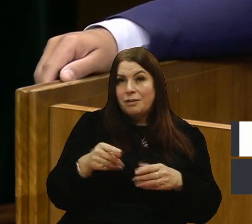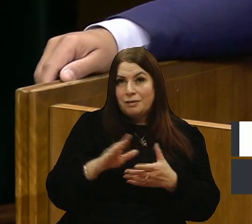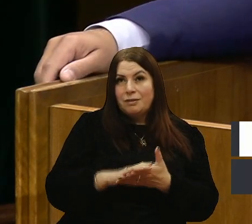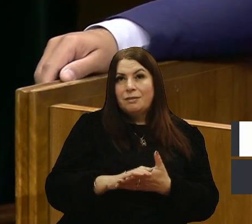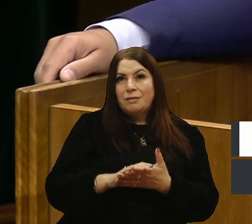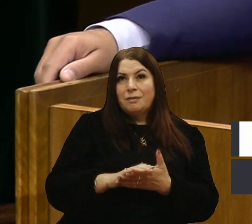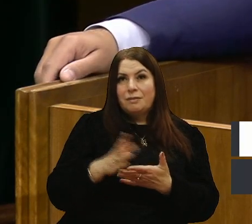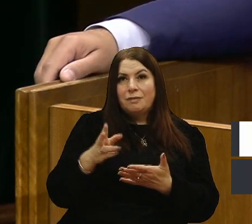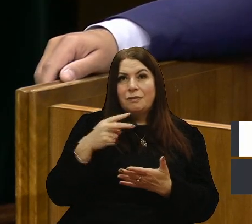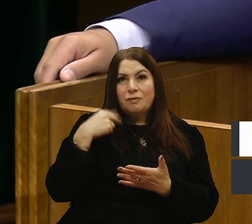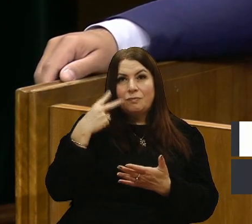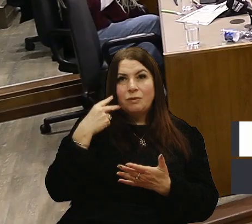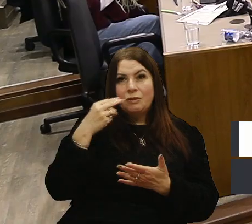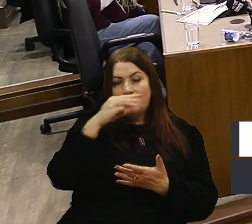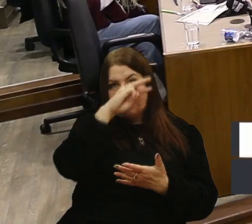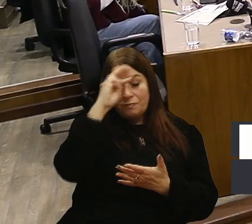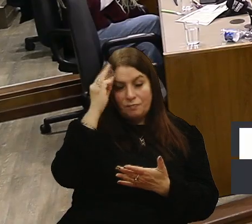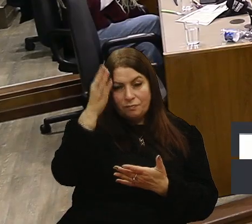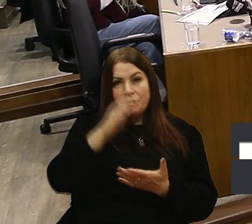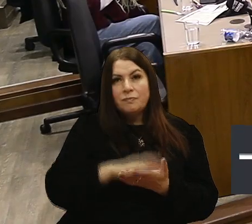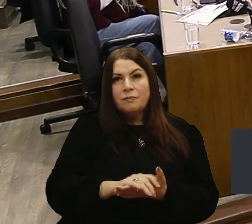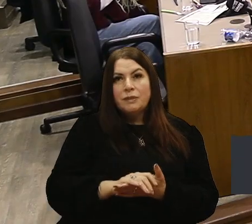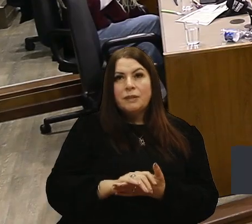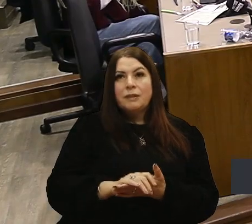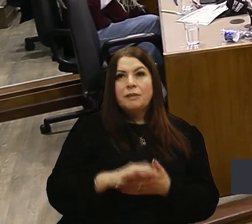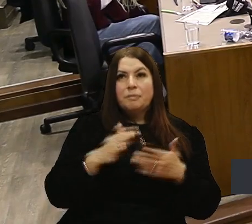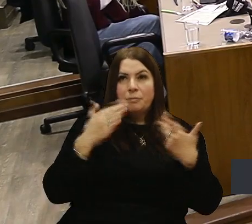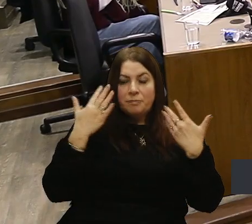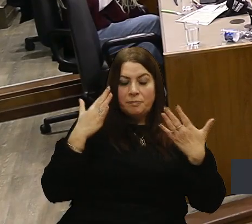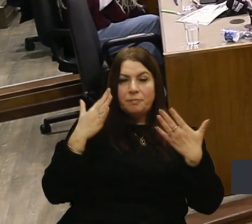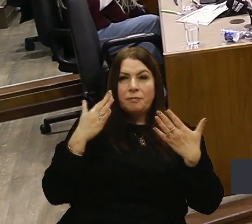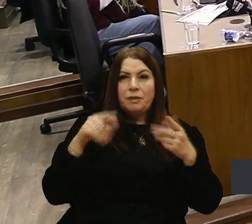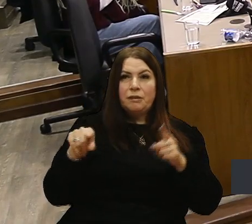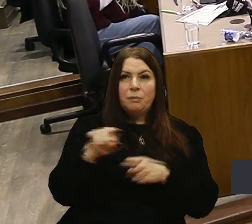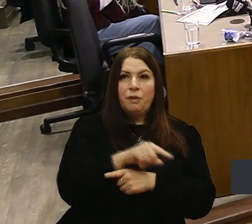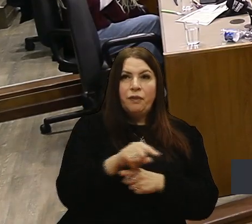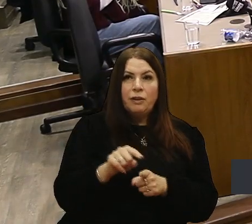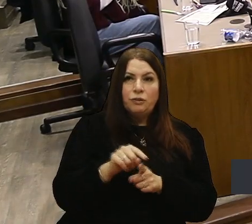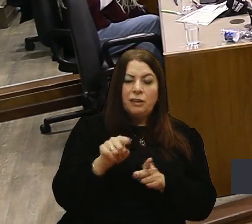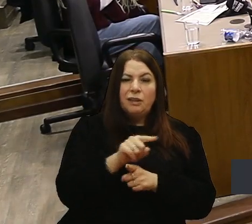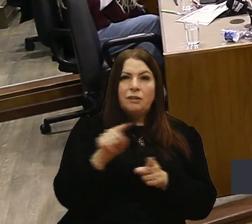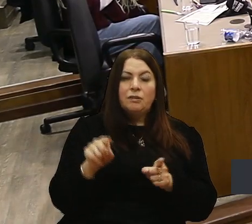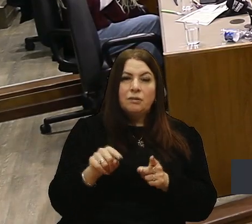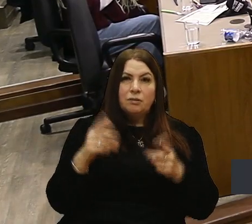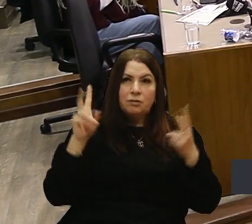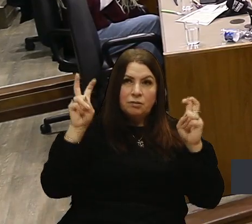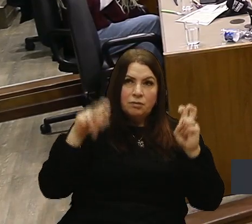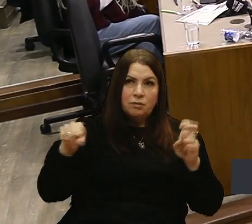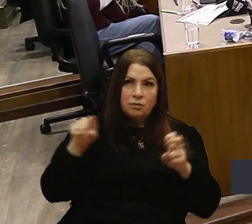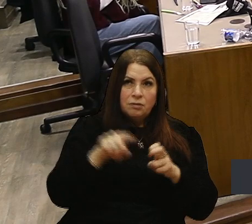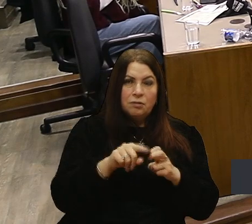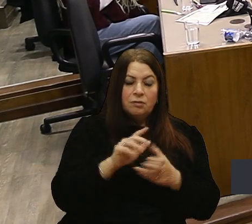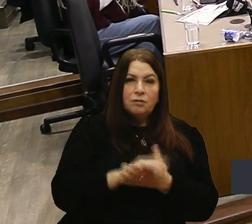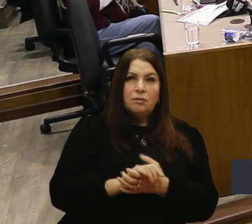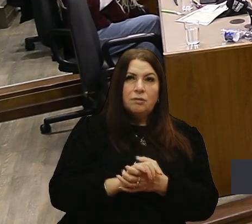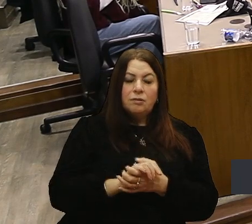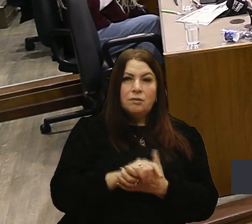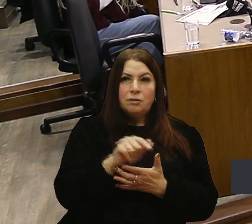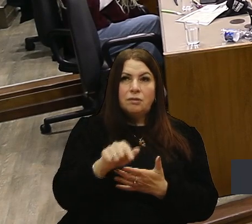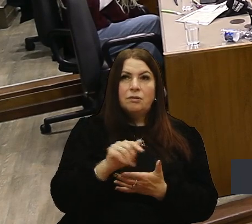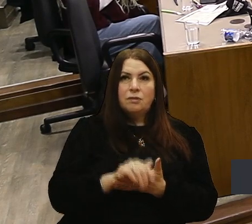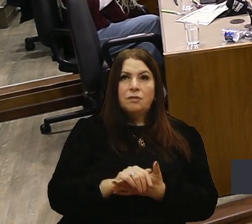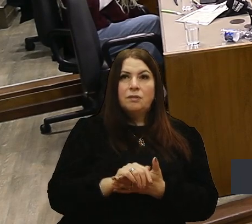parte, colega Juliano Valim. Vereador Aldonei, parabéns pelo tema. É sempre importante quando a gente vê vereadores sempre atuantes em